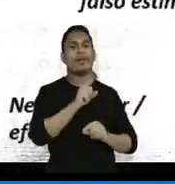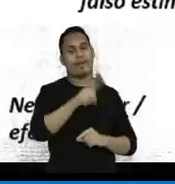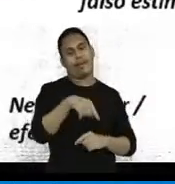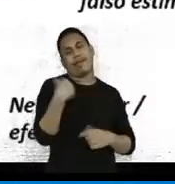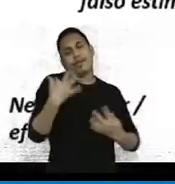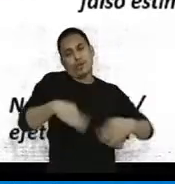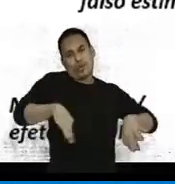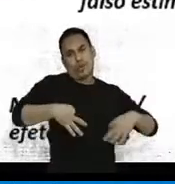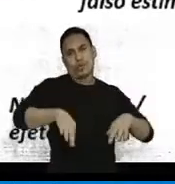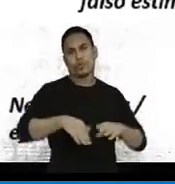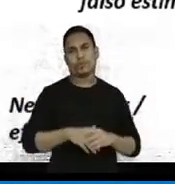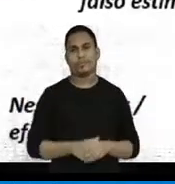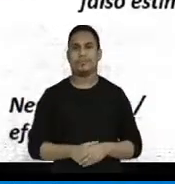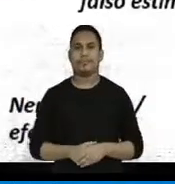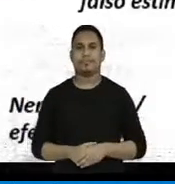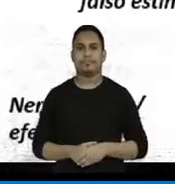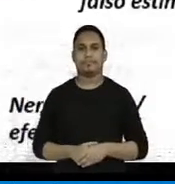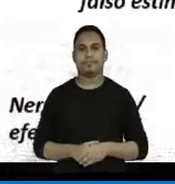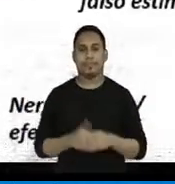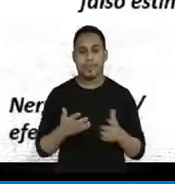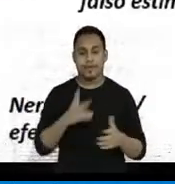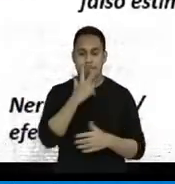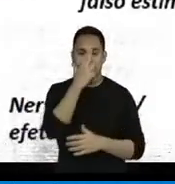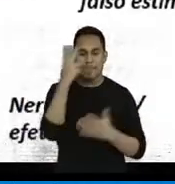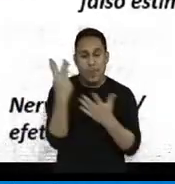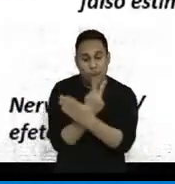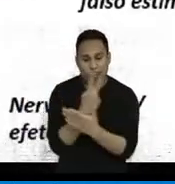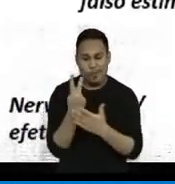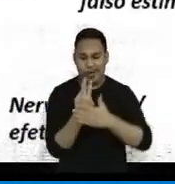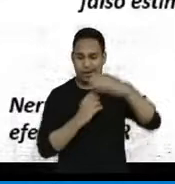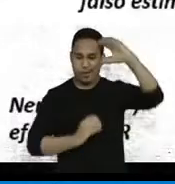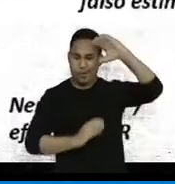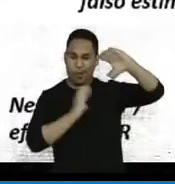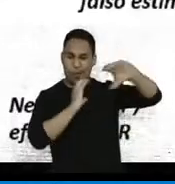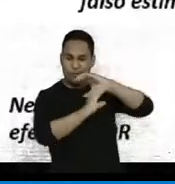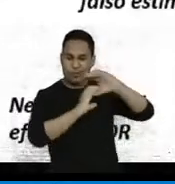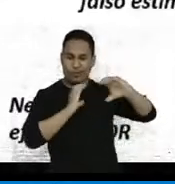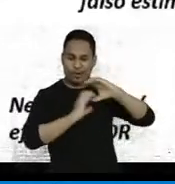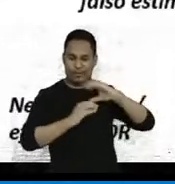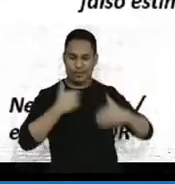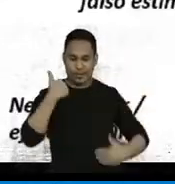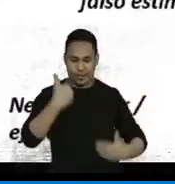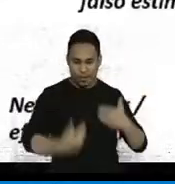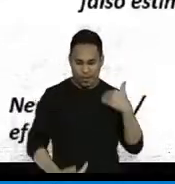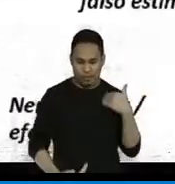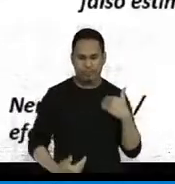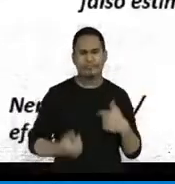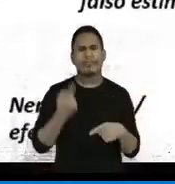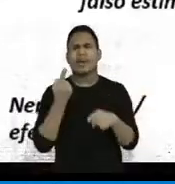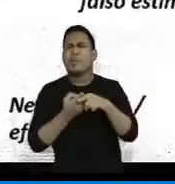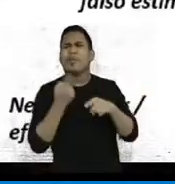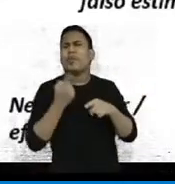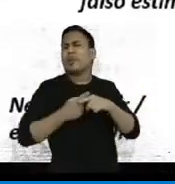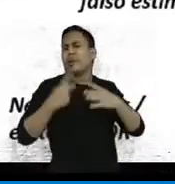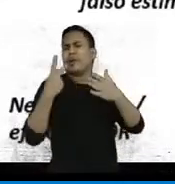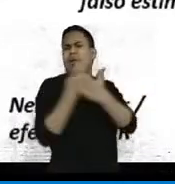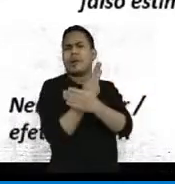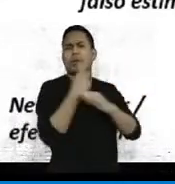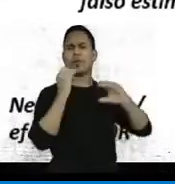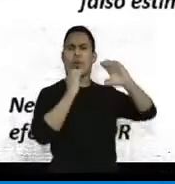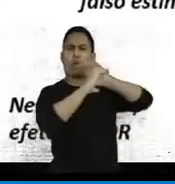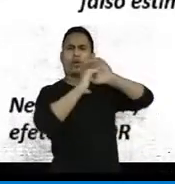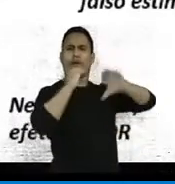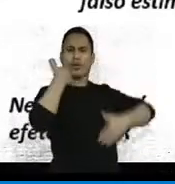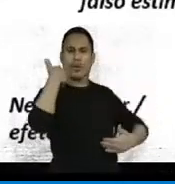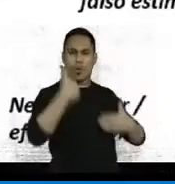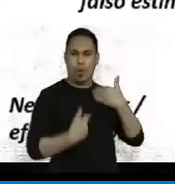de comunicação. Daniele, por que é que existe um erro de comunicação? Porque determinadas substâncias devem